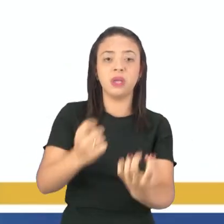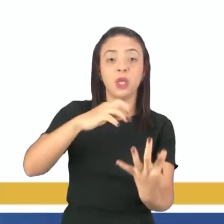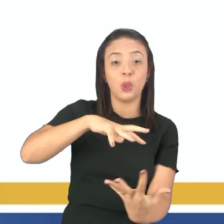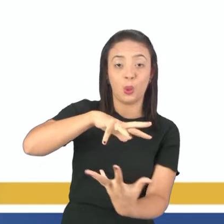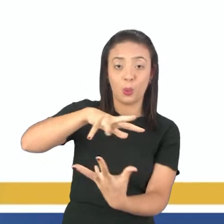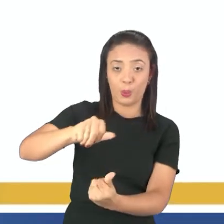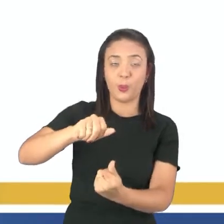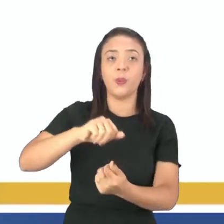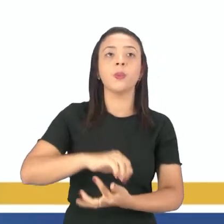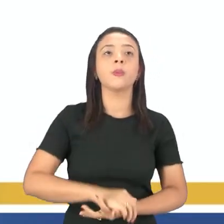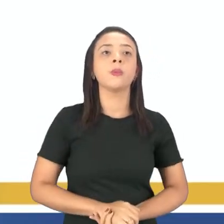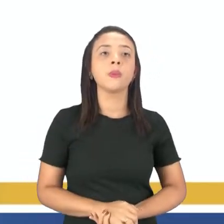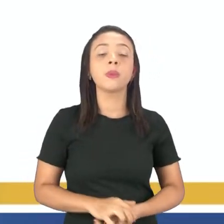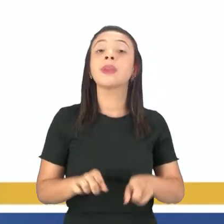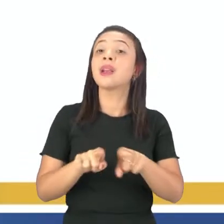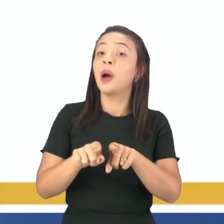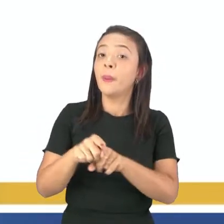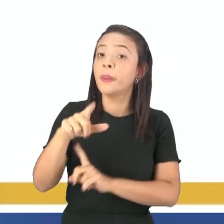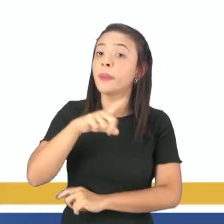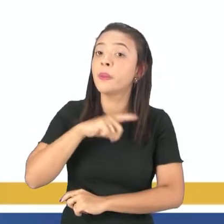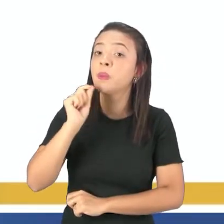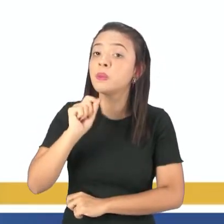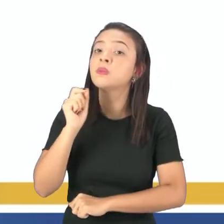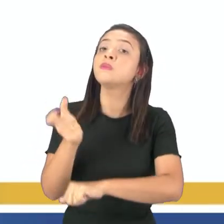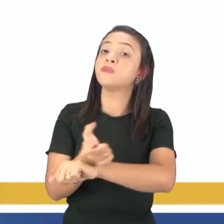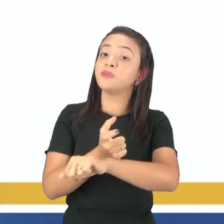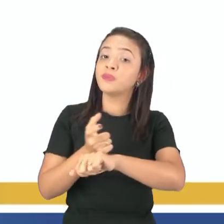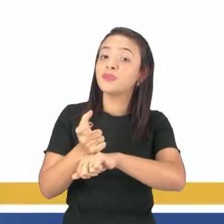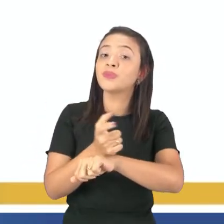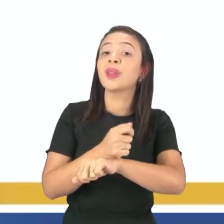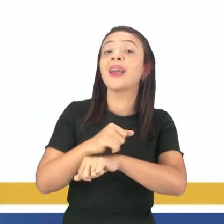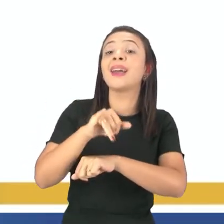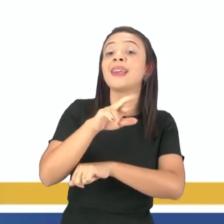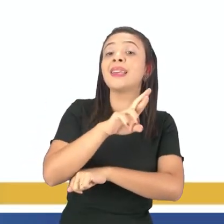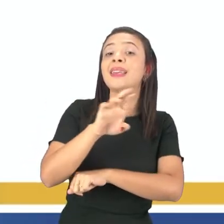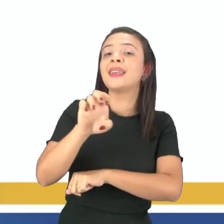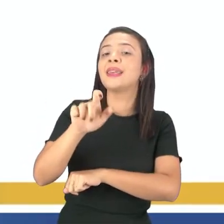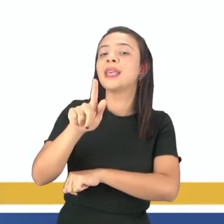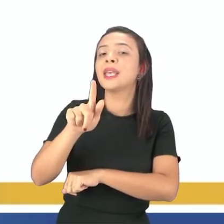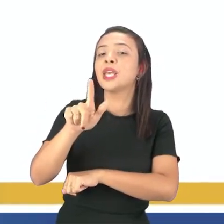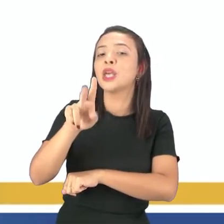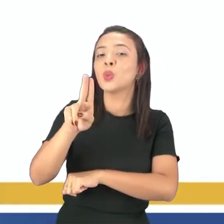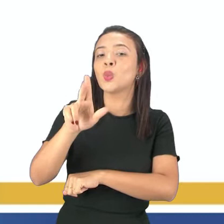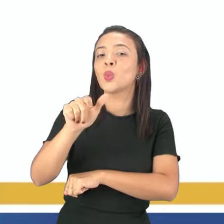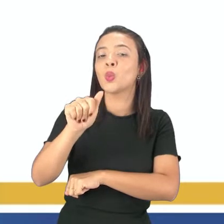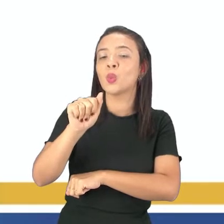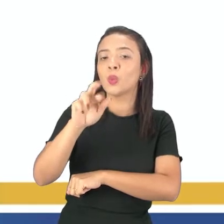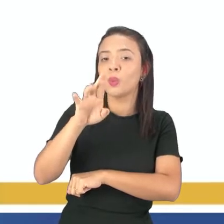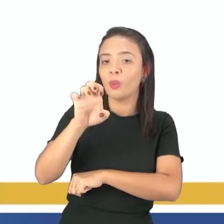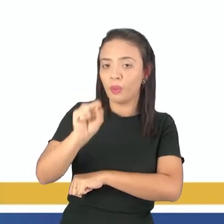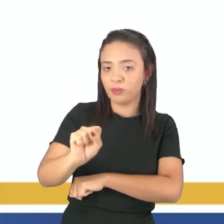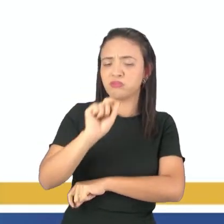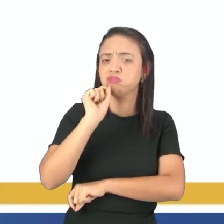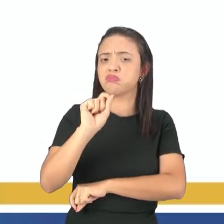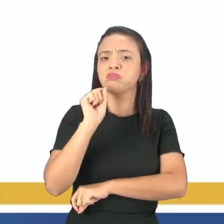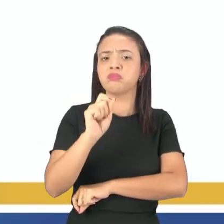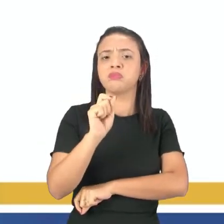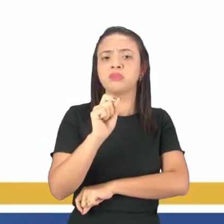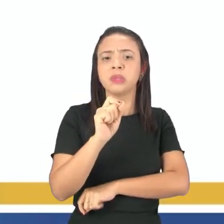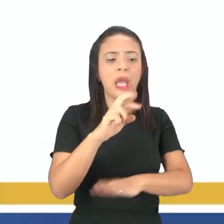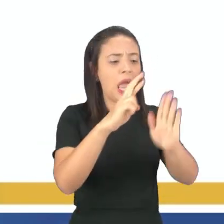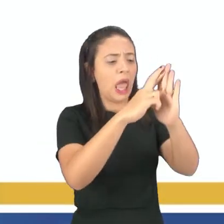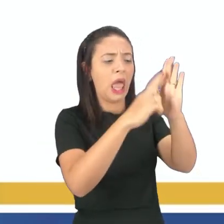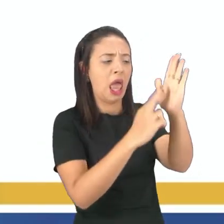ok? E ainda temos, pessoal, os adjetivos irregulares. Os adjetivos irregulares são aqueles que não